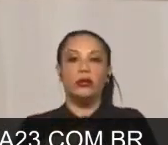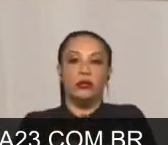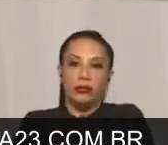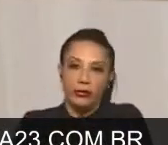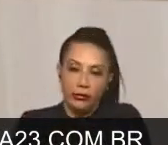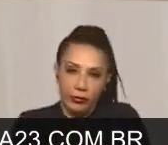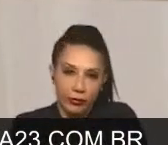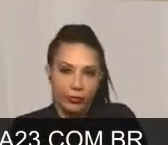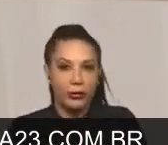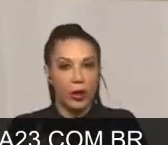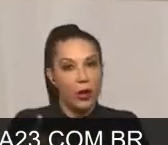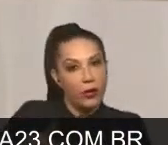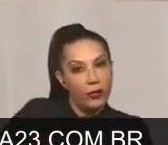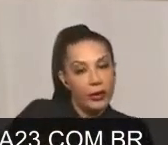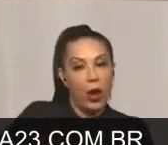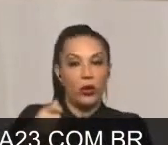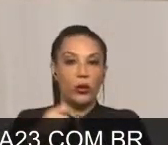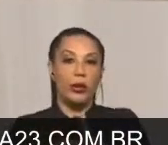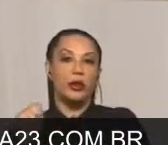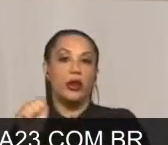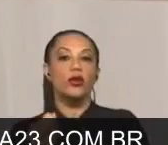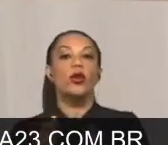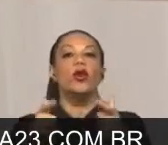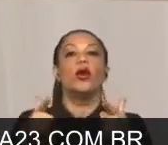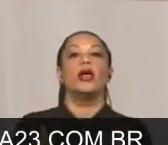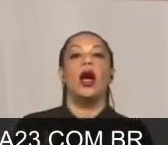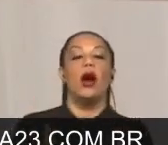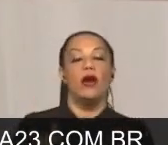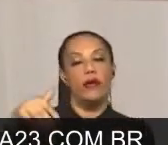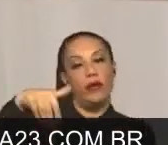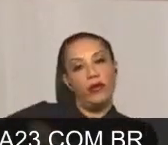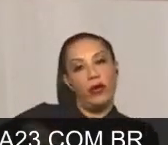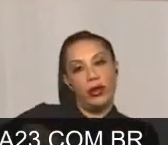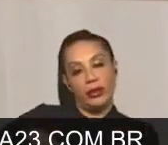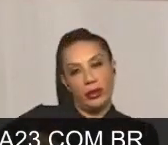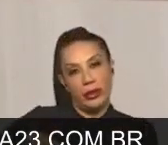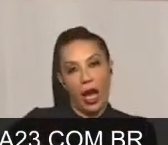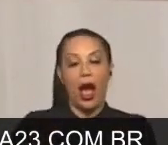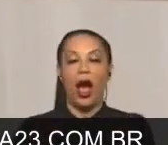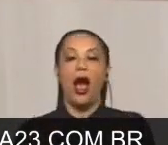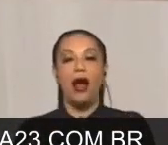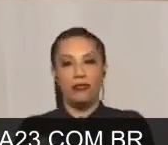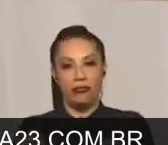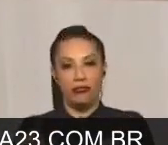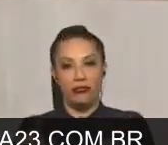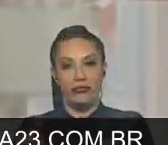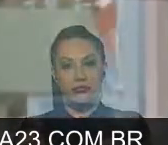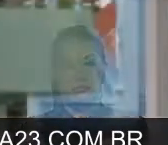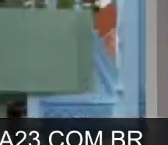partir do final deste mês de agosto o local aonde estará disponível a sua seção de votação.